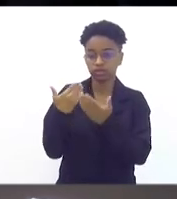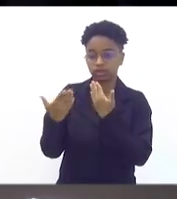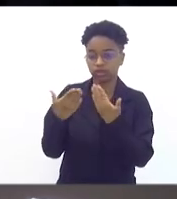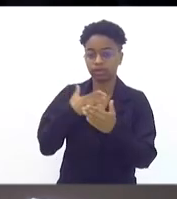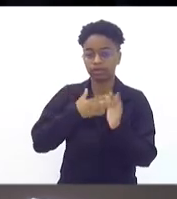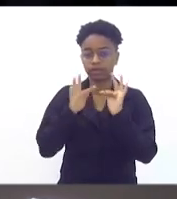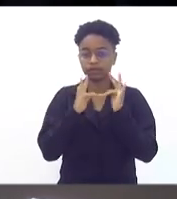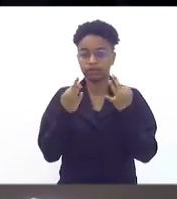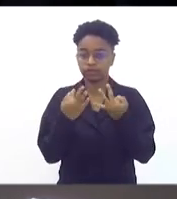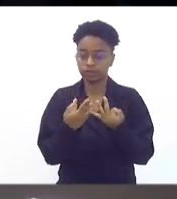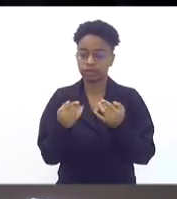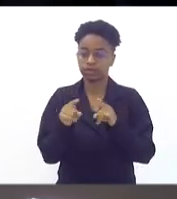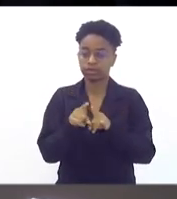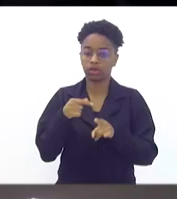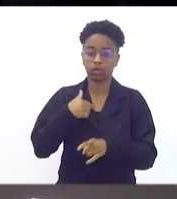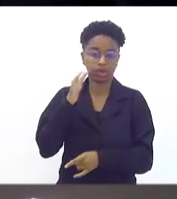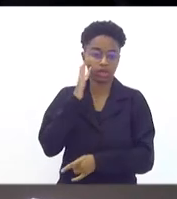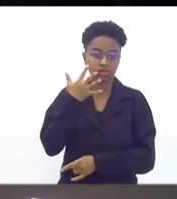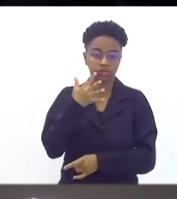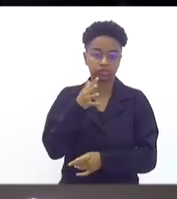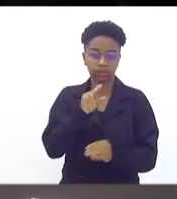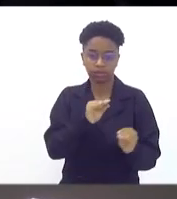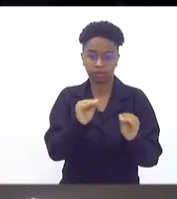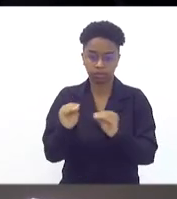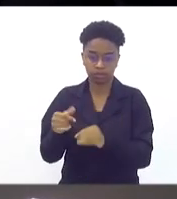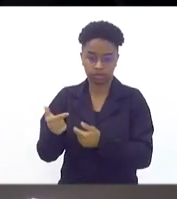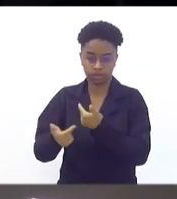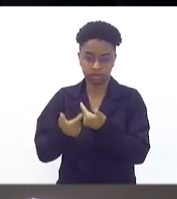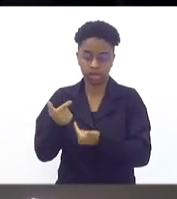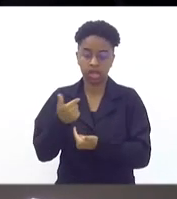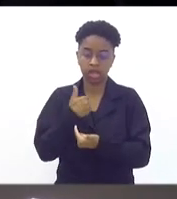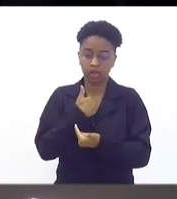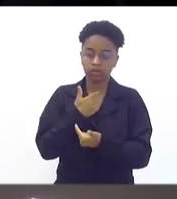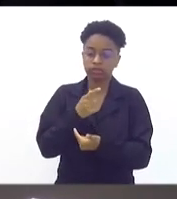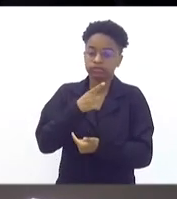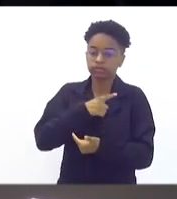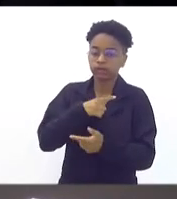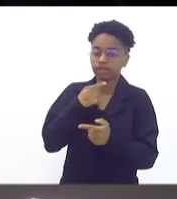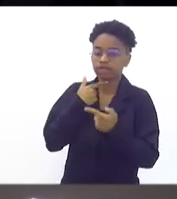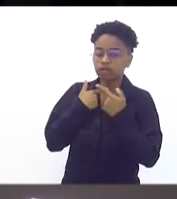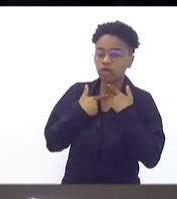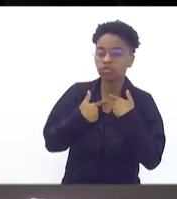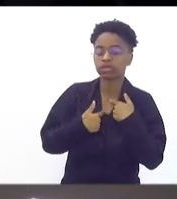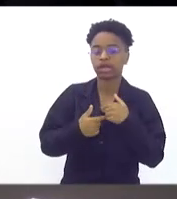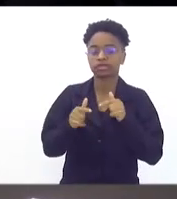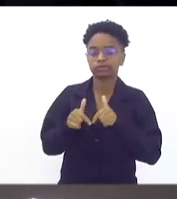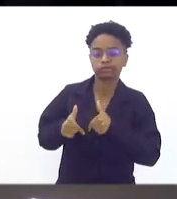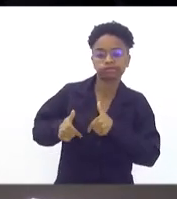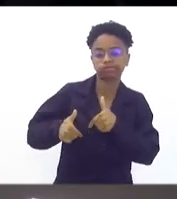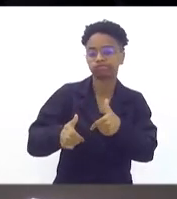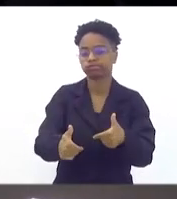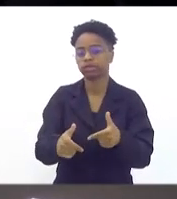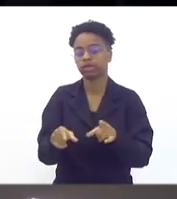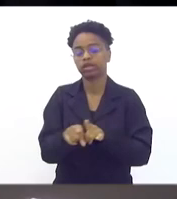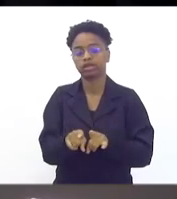e resolvi para ali eu fui para ali com muita muita sede muito sangue nos olhos para poder fazer